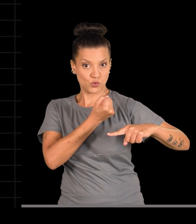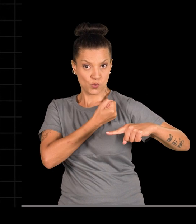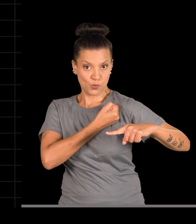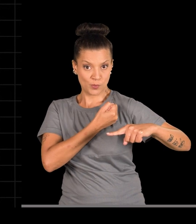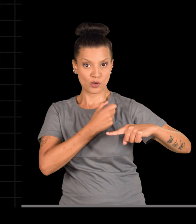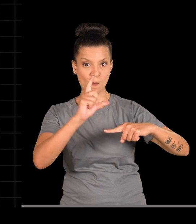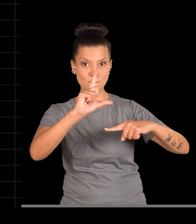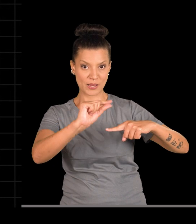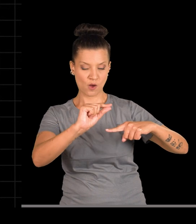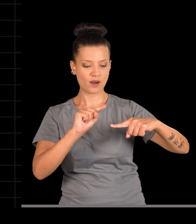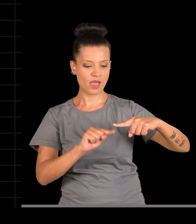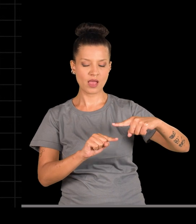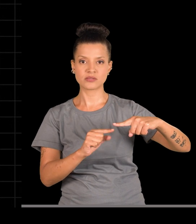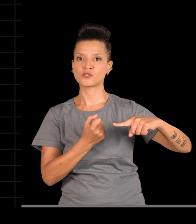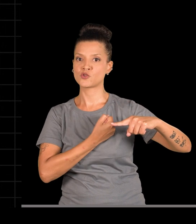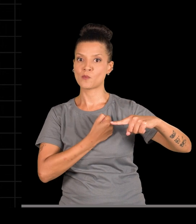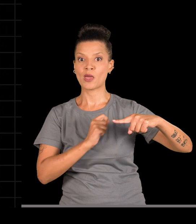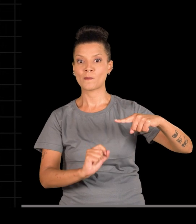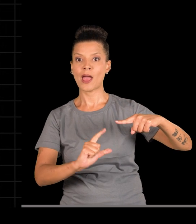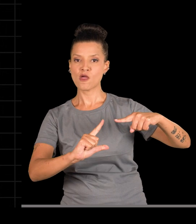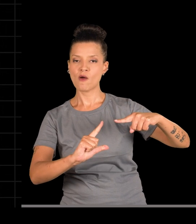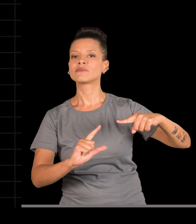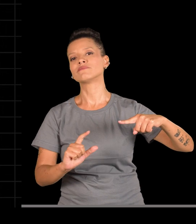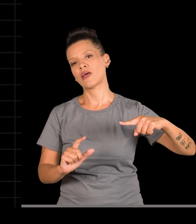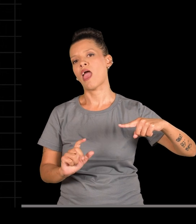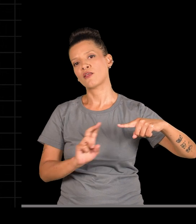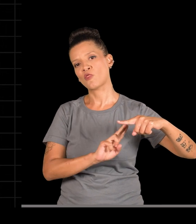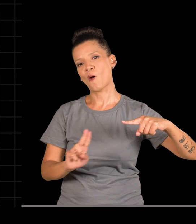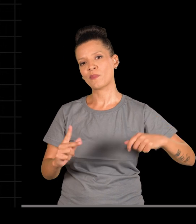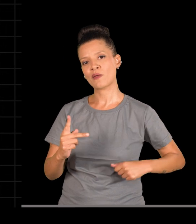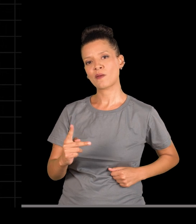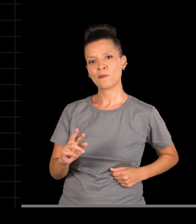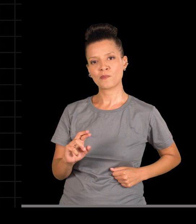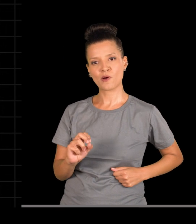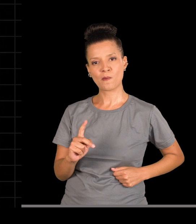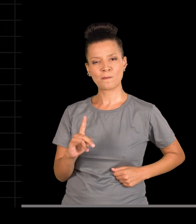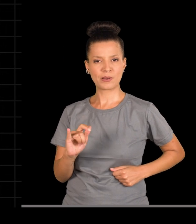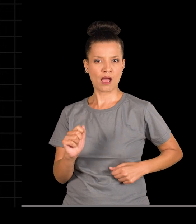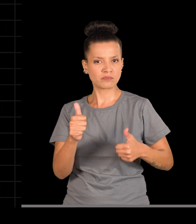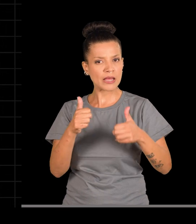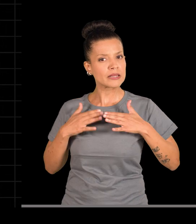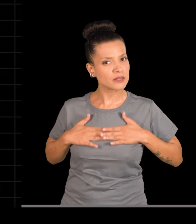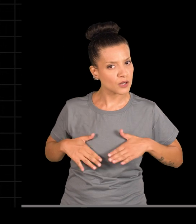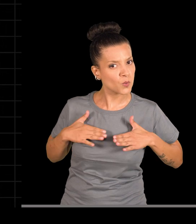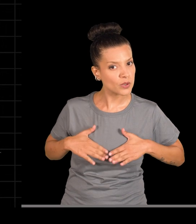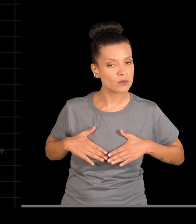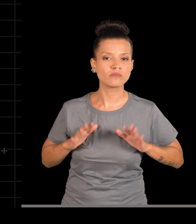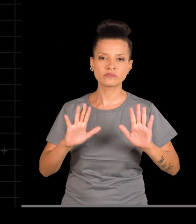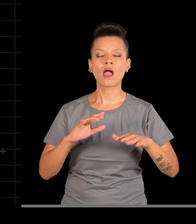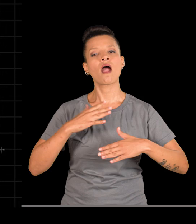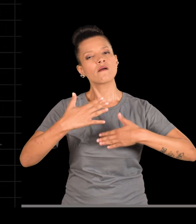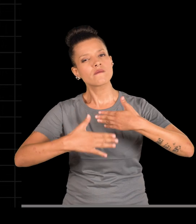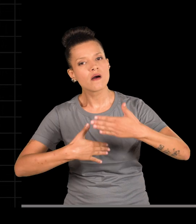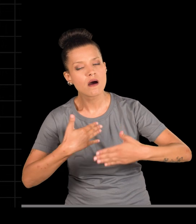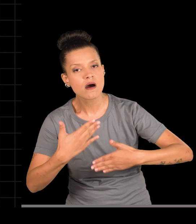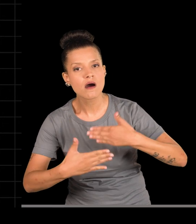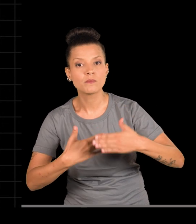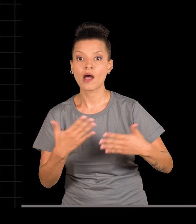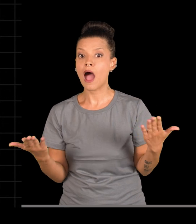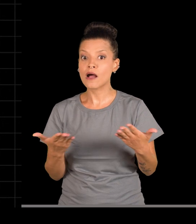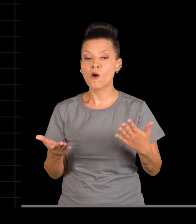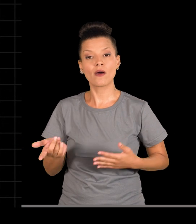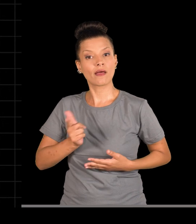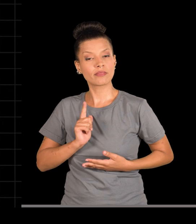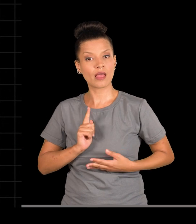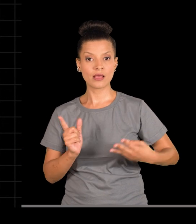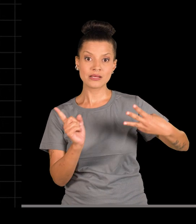da fração for menor que o denominador. A gente tem a fração própria nesse caso. Tranquilinho até aqui? Vamos lá, vamos perceber agora aqui,